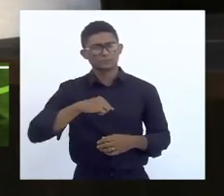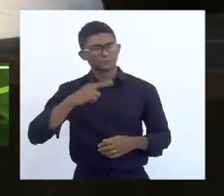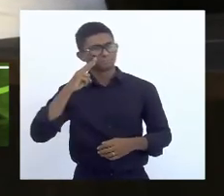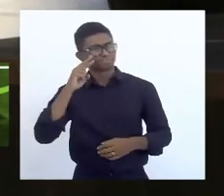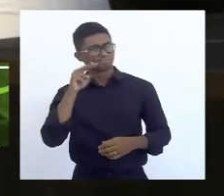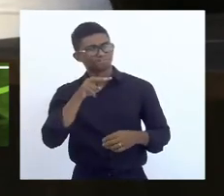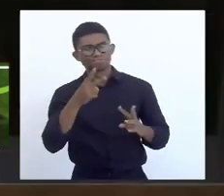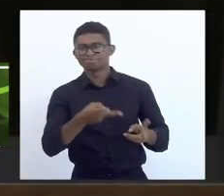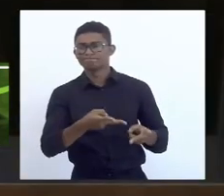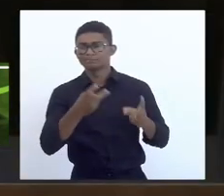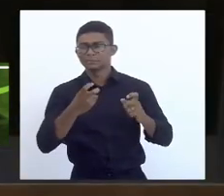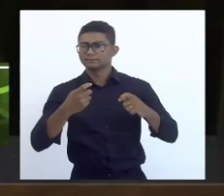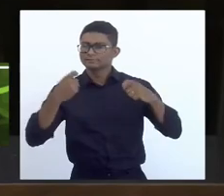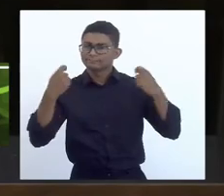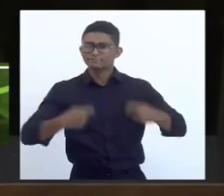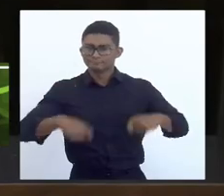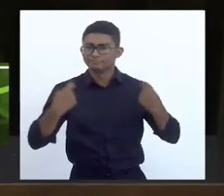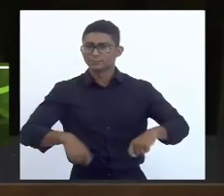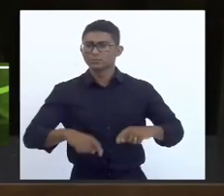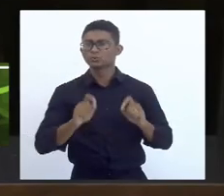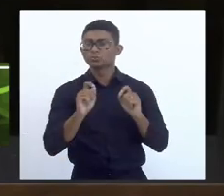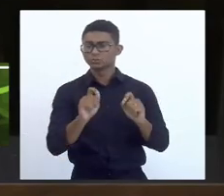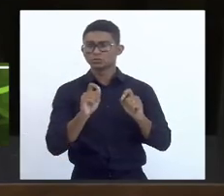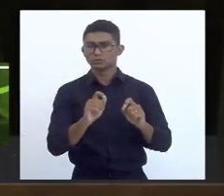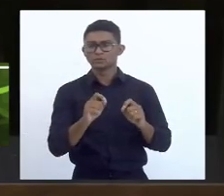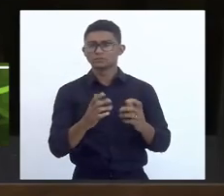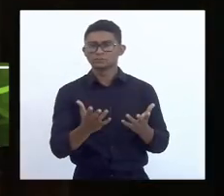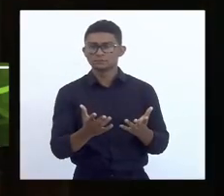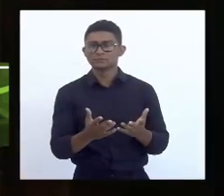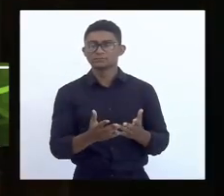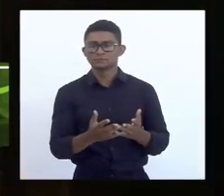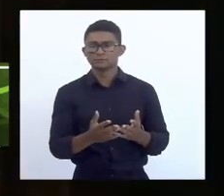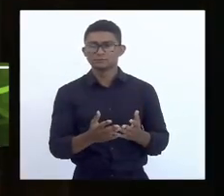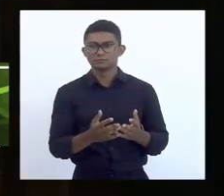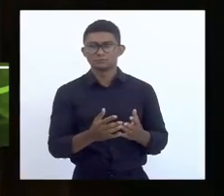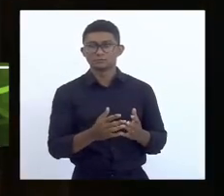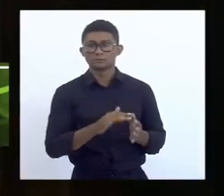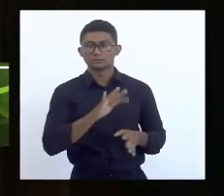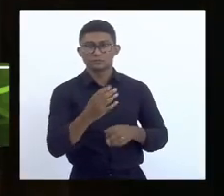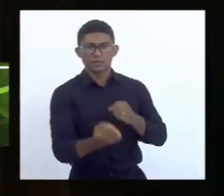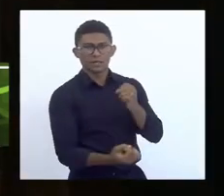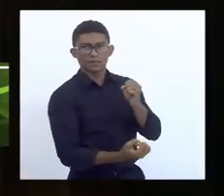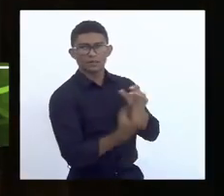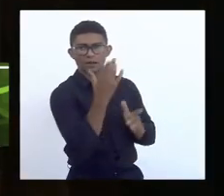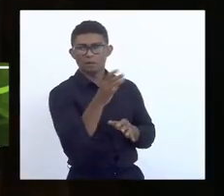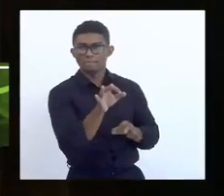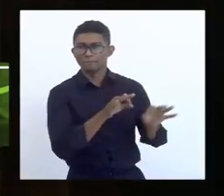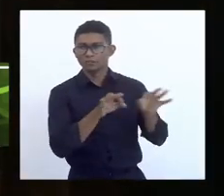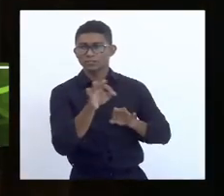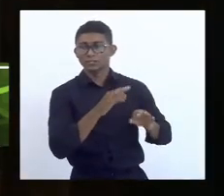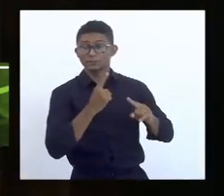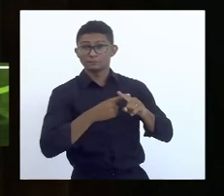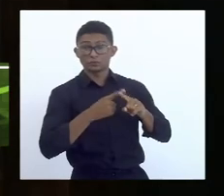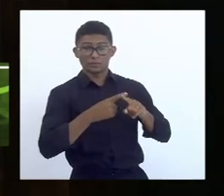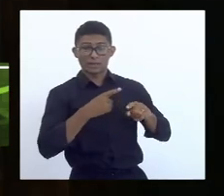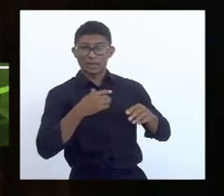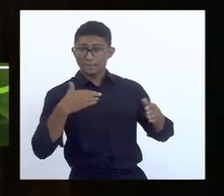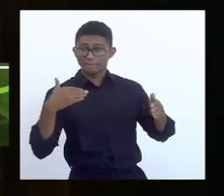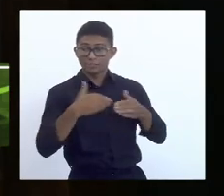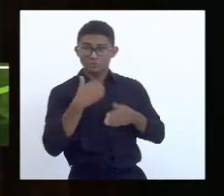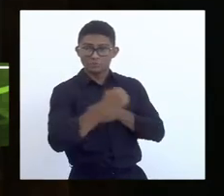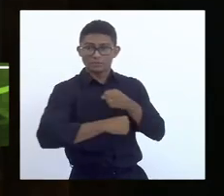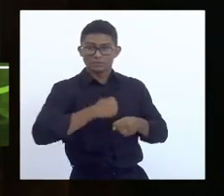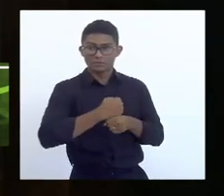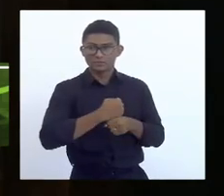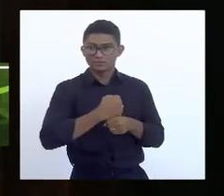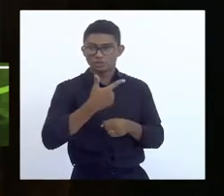de criar um projeto com a aproximação das eleições de 2022, que foi o